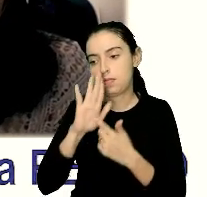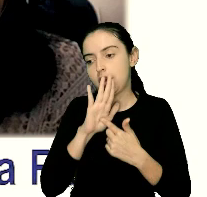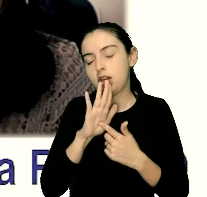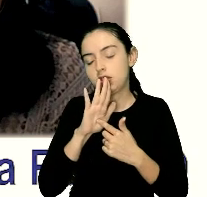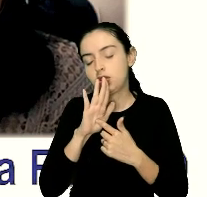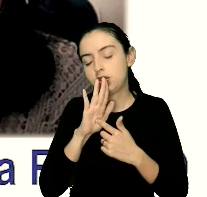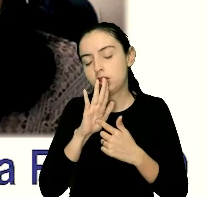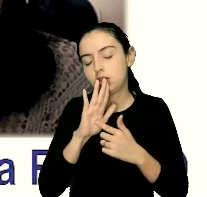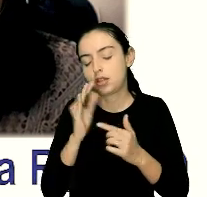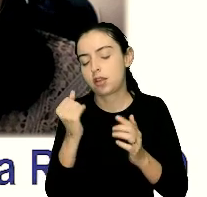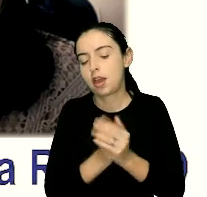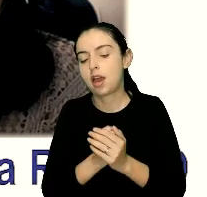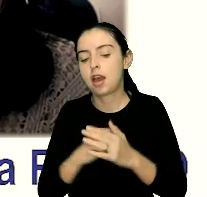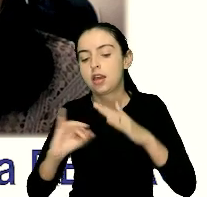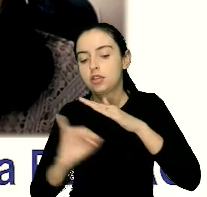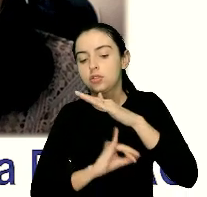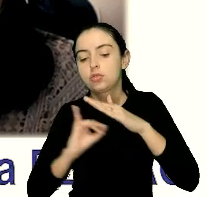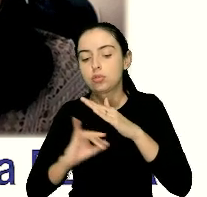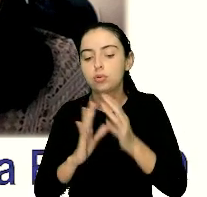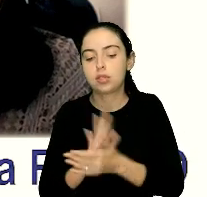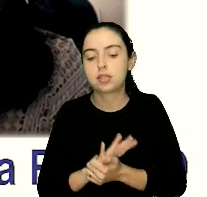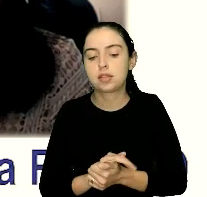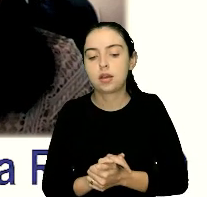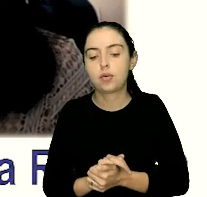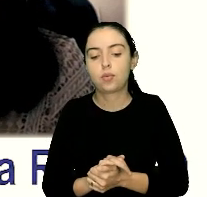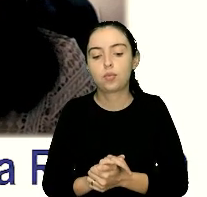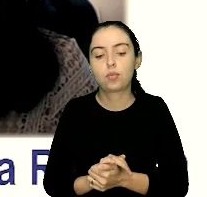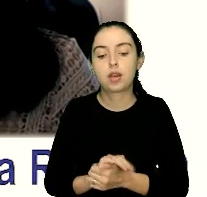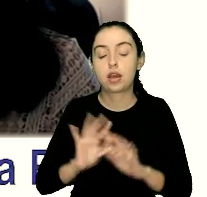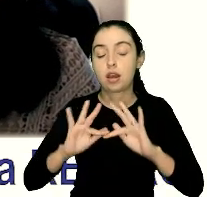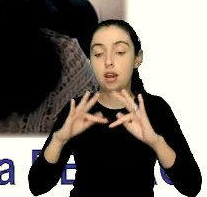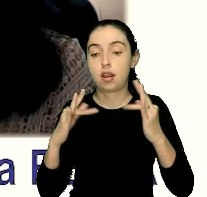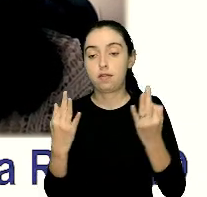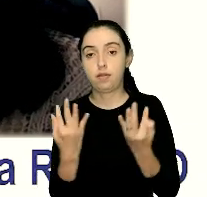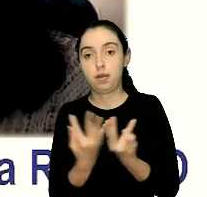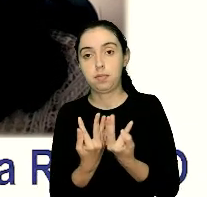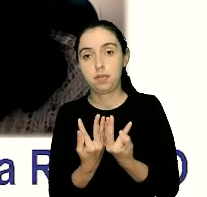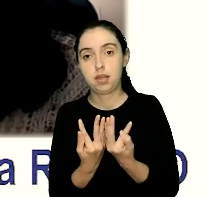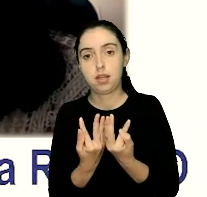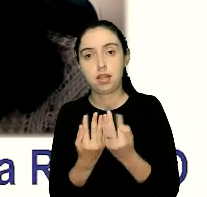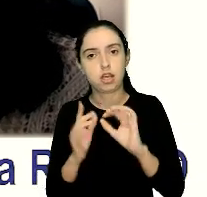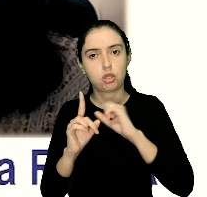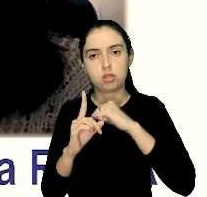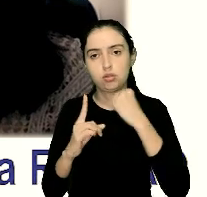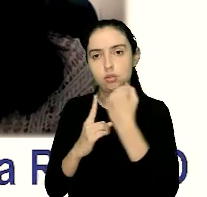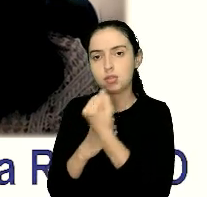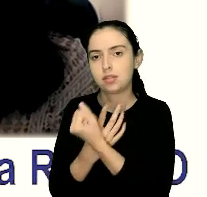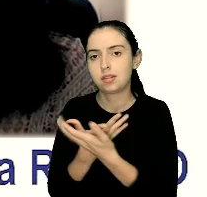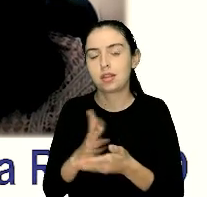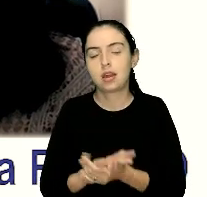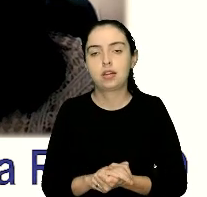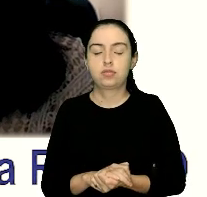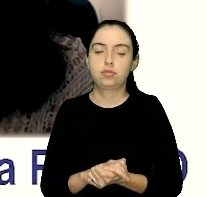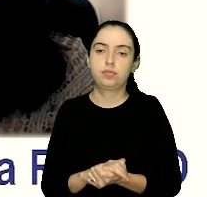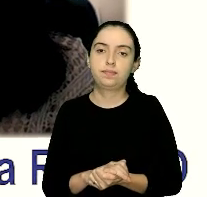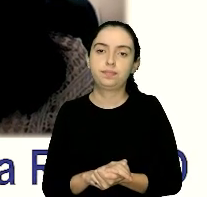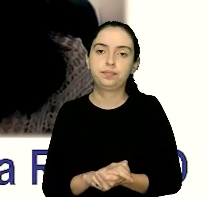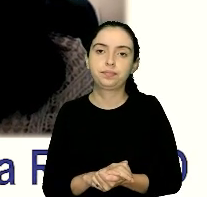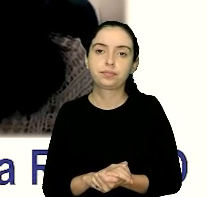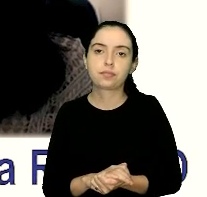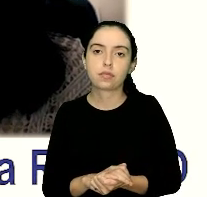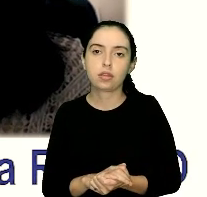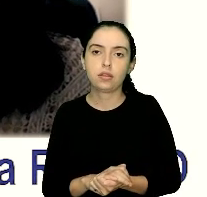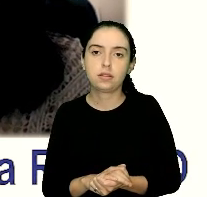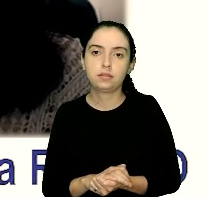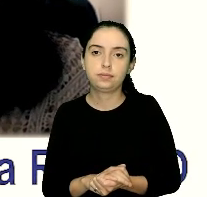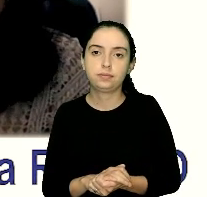com reflexos na família, na sociedade de uma forma geral, tá? Então, é mais ou menos essa